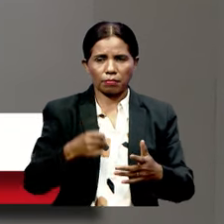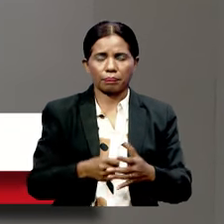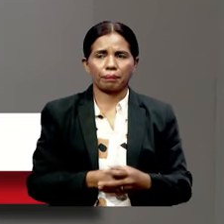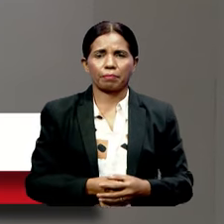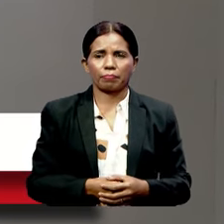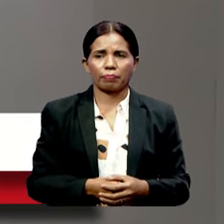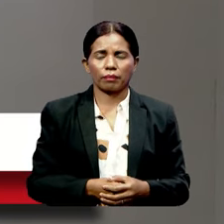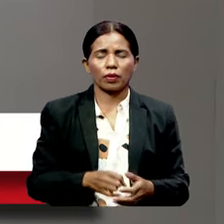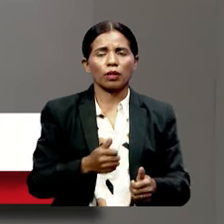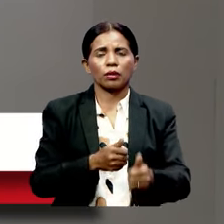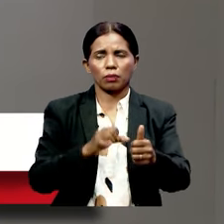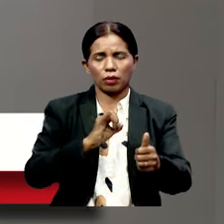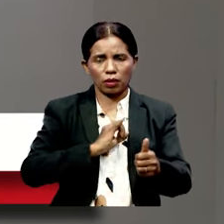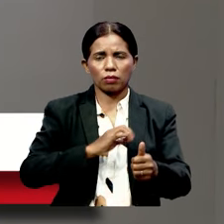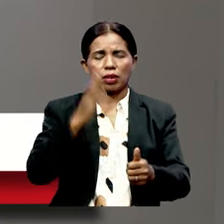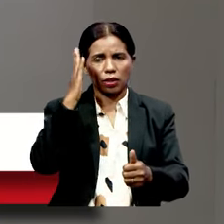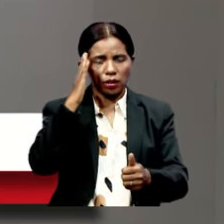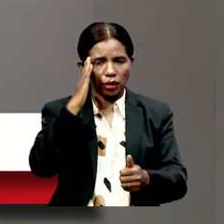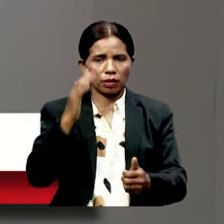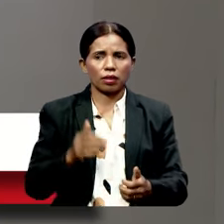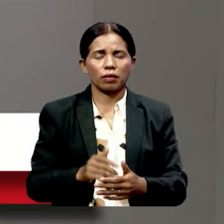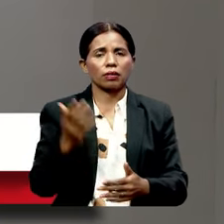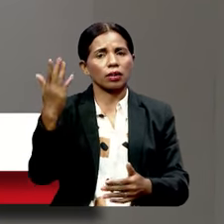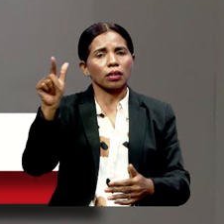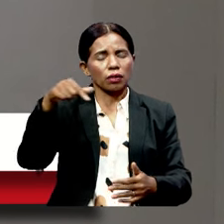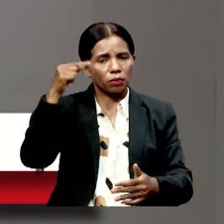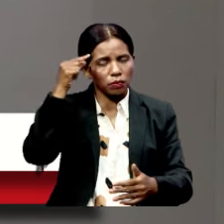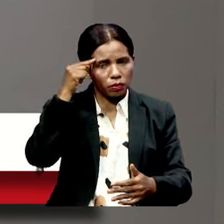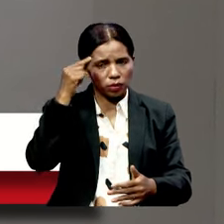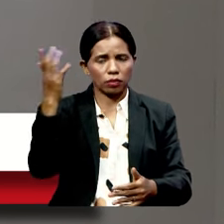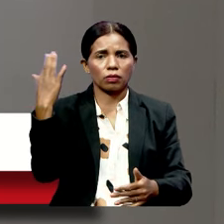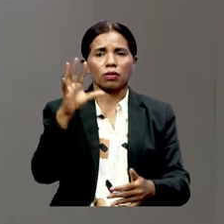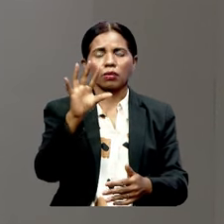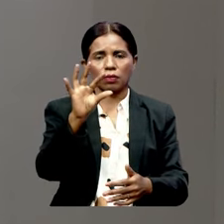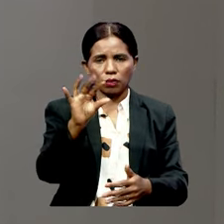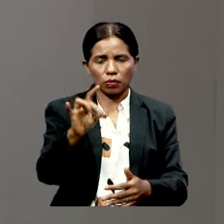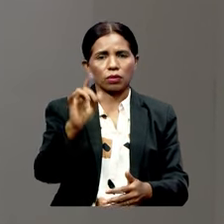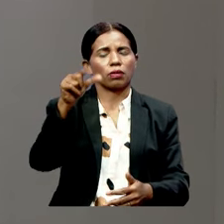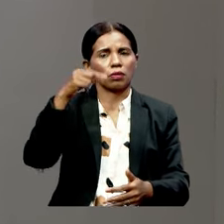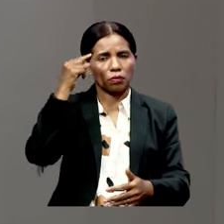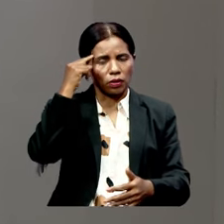Também, ter raun de conhecimento e o governo anterior, o oitavo governo, né,